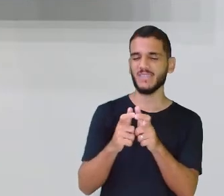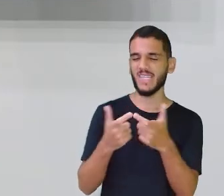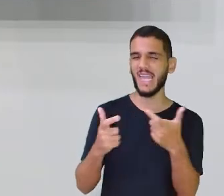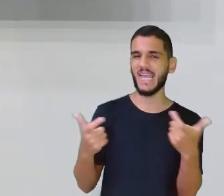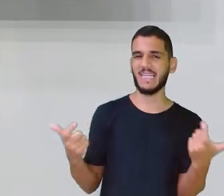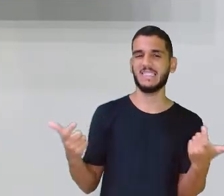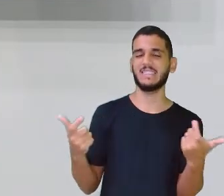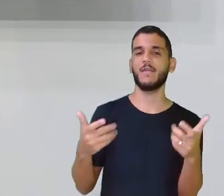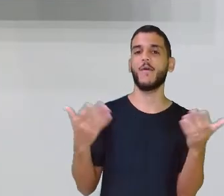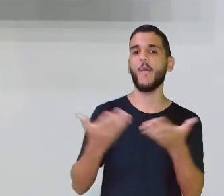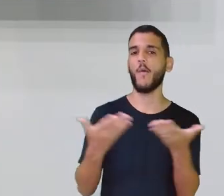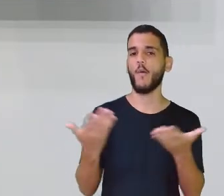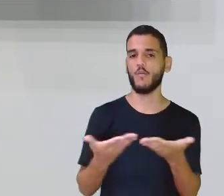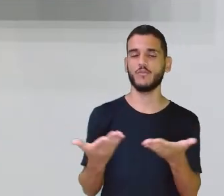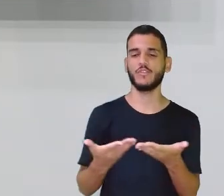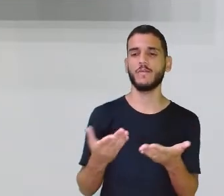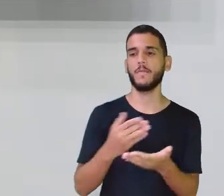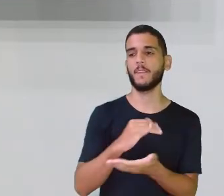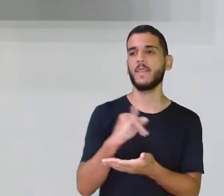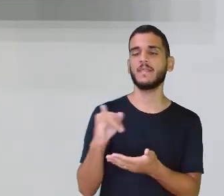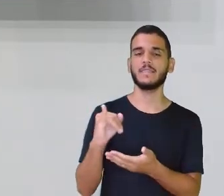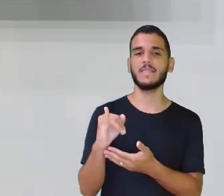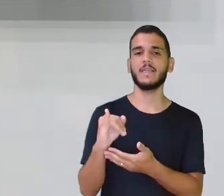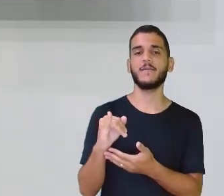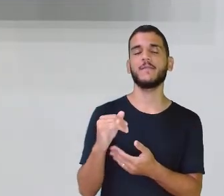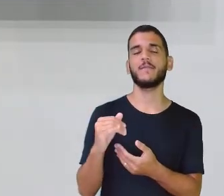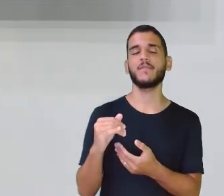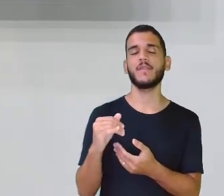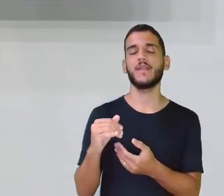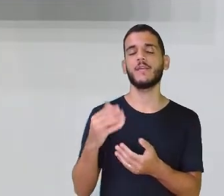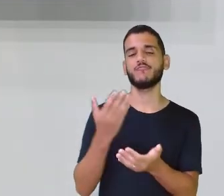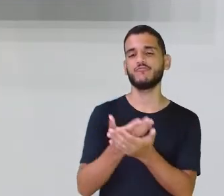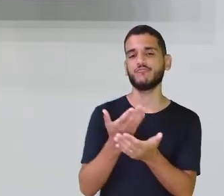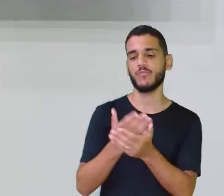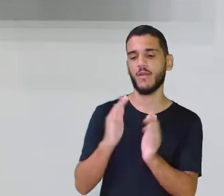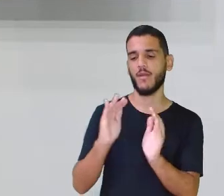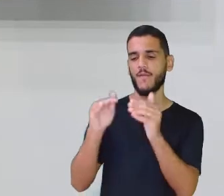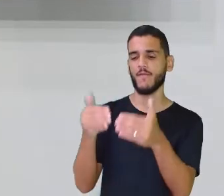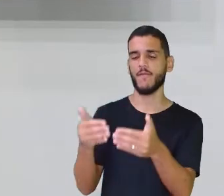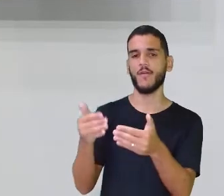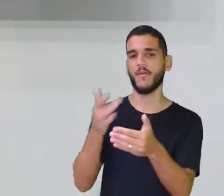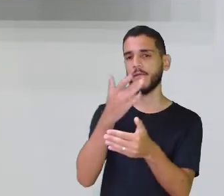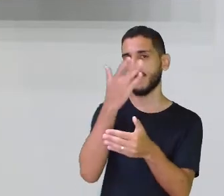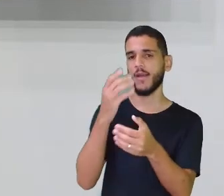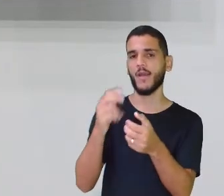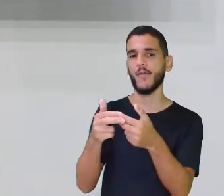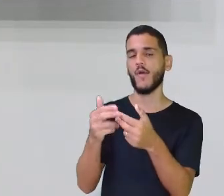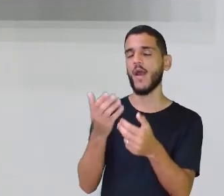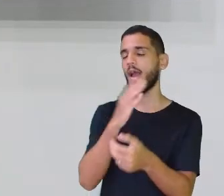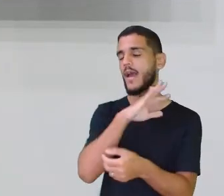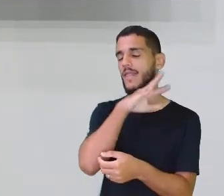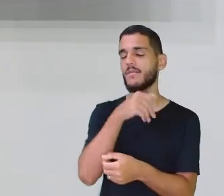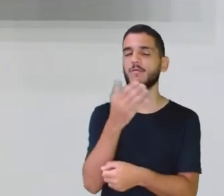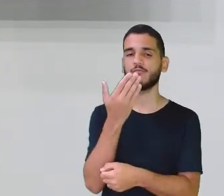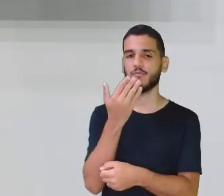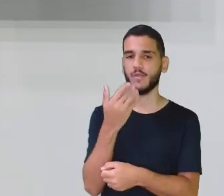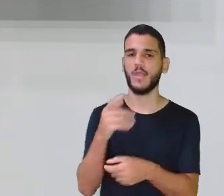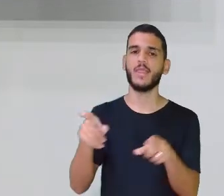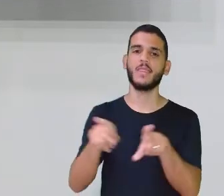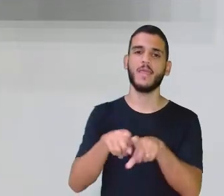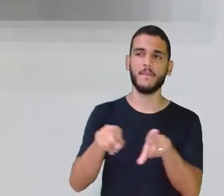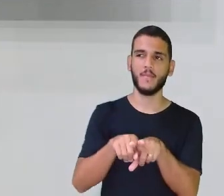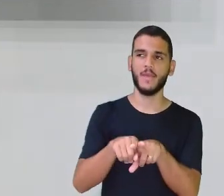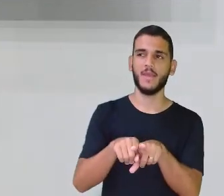pouco nos seres consumidores e nas próximas aulas a gente vai falar dos decompositores. Também vamos falar daquela